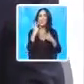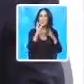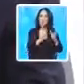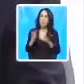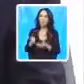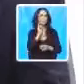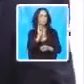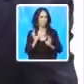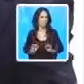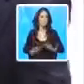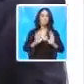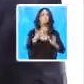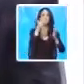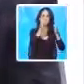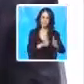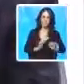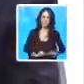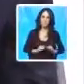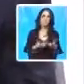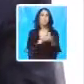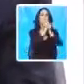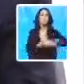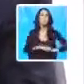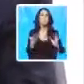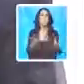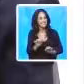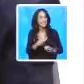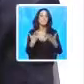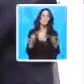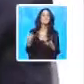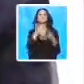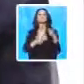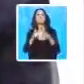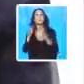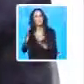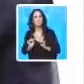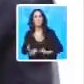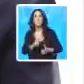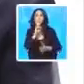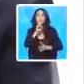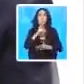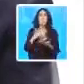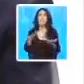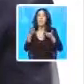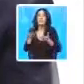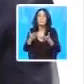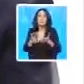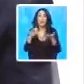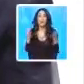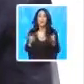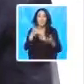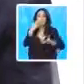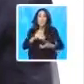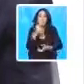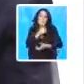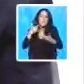são essenciais. Em primeiro lugar, mudar de regime económico. Em segundo lugar, para poder acudir àqueles que foram